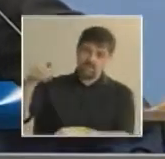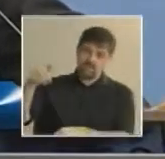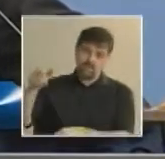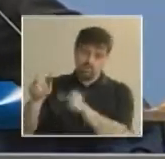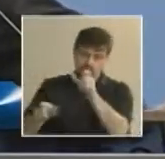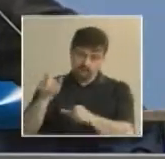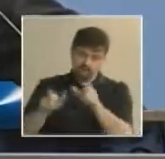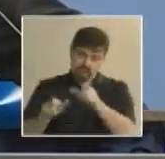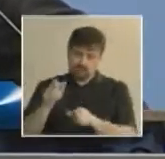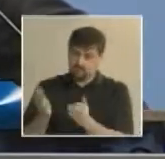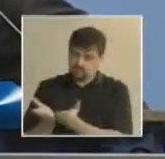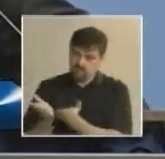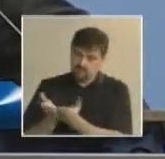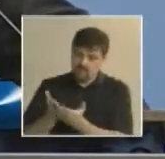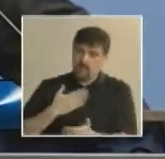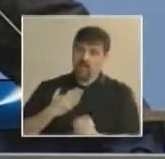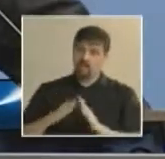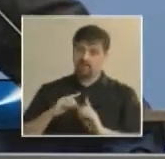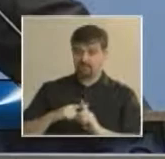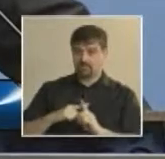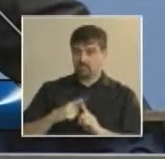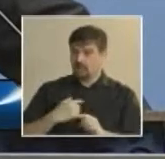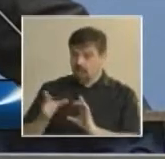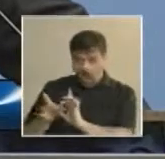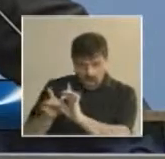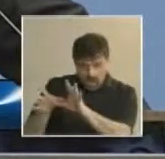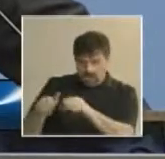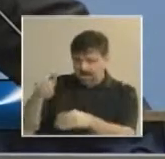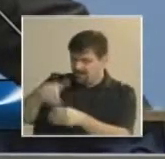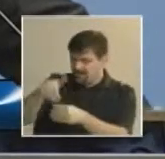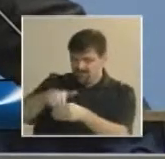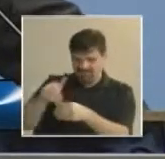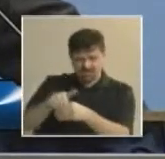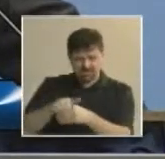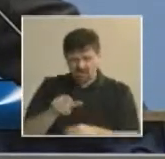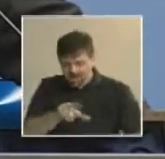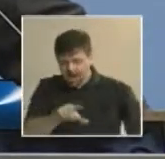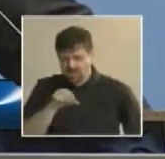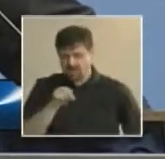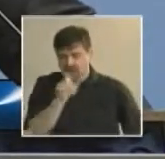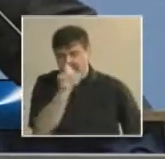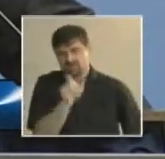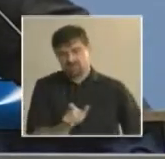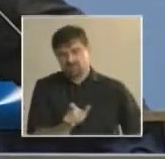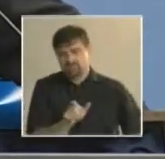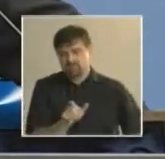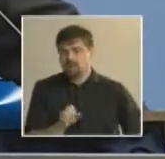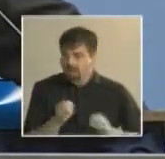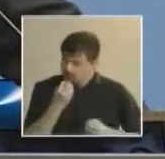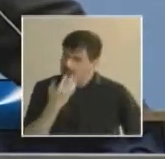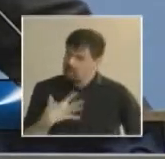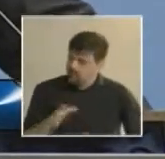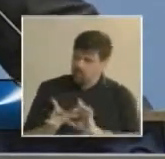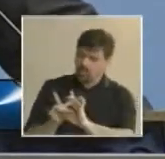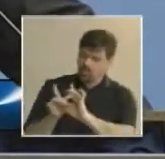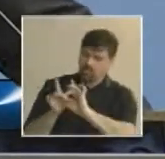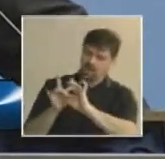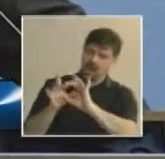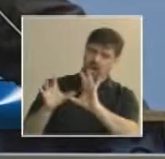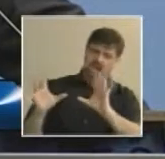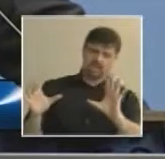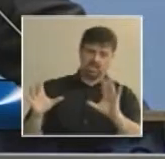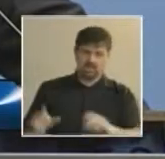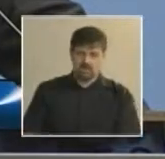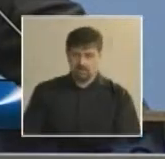Votar em quem eles querem eles têm de verdade e é bom que acha se a liberdade tem que